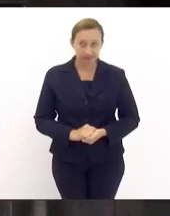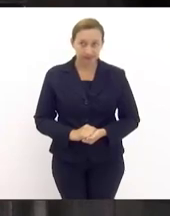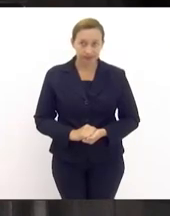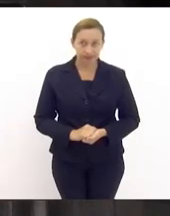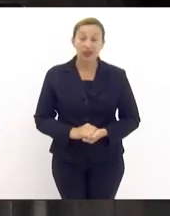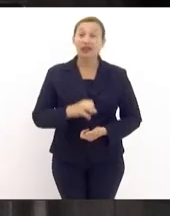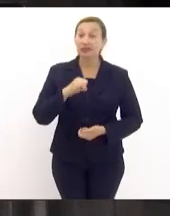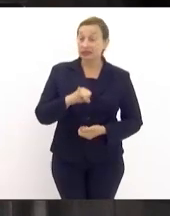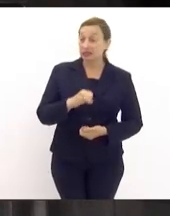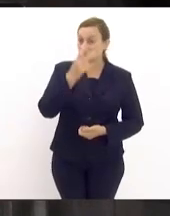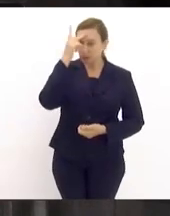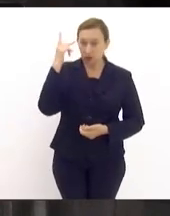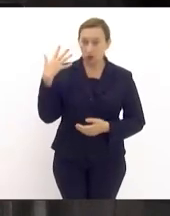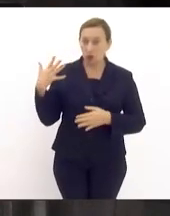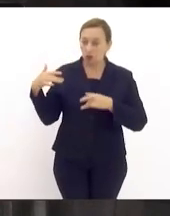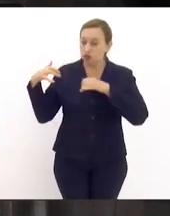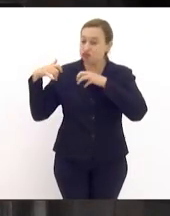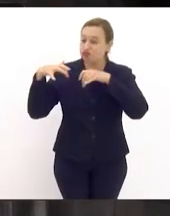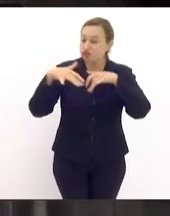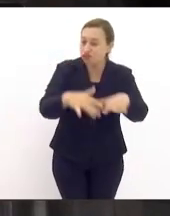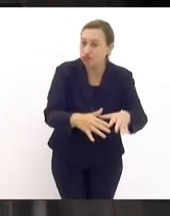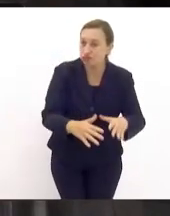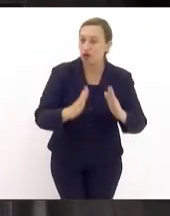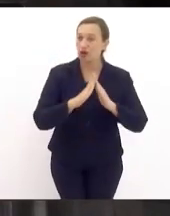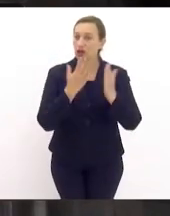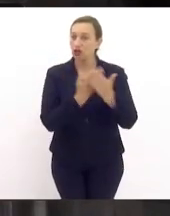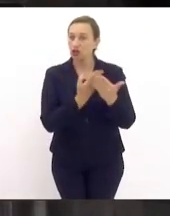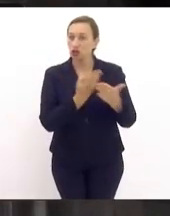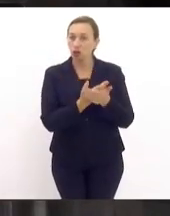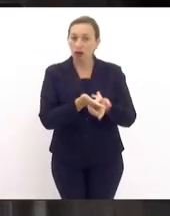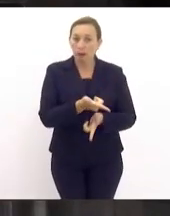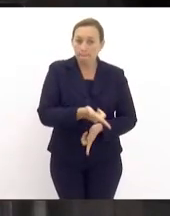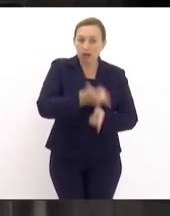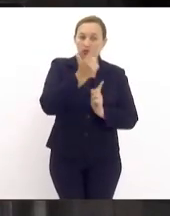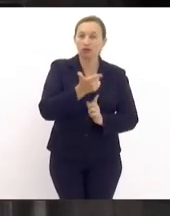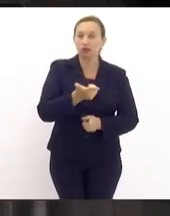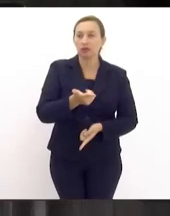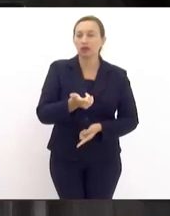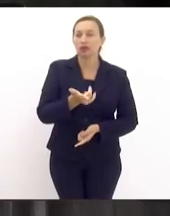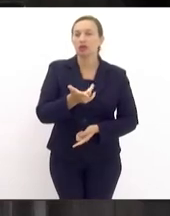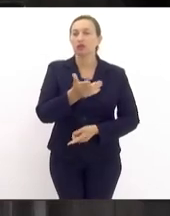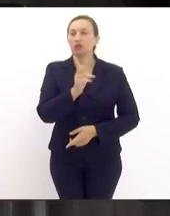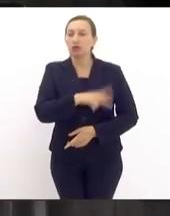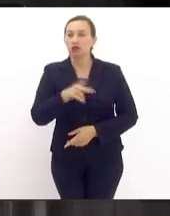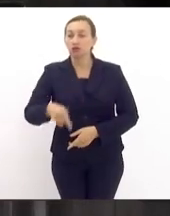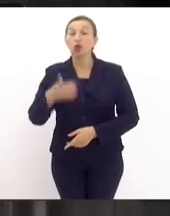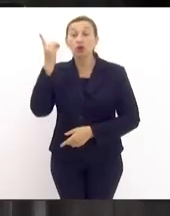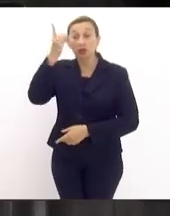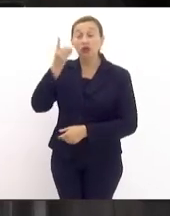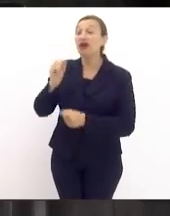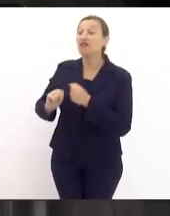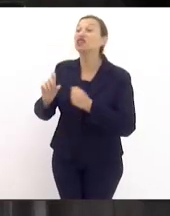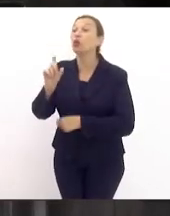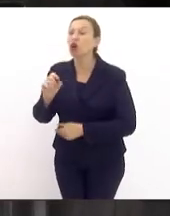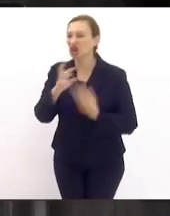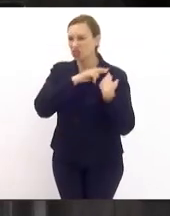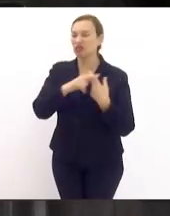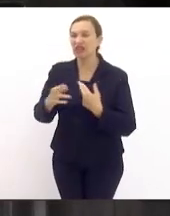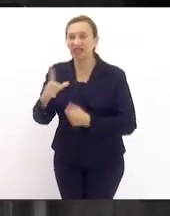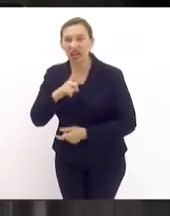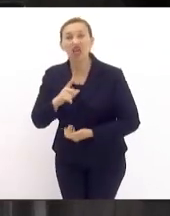Se alguém invadir a escola e matar essa professora, o deputado vai fazer o quê? Vai se